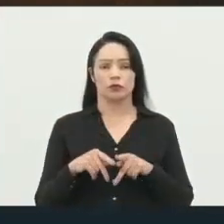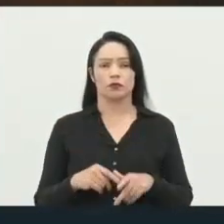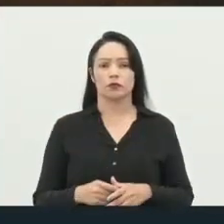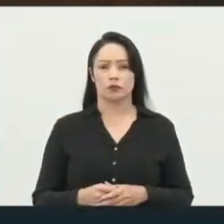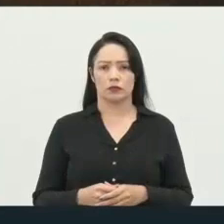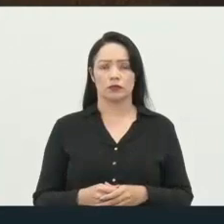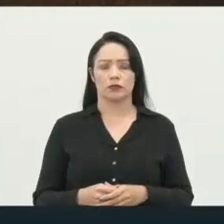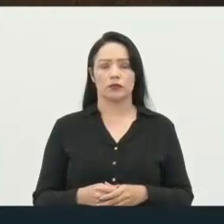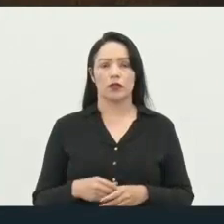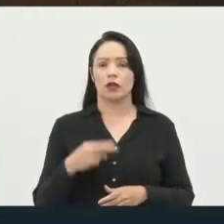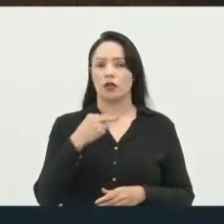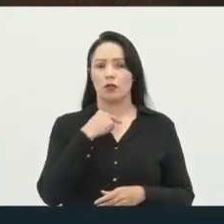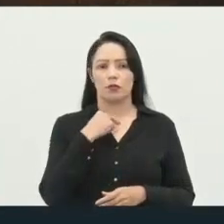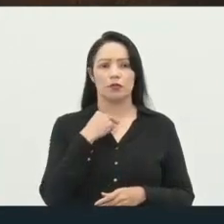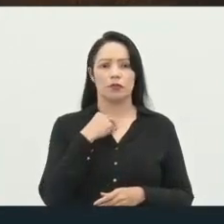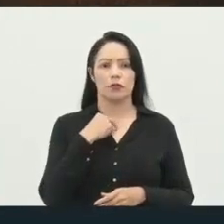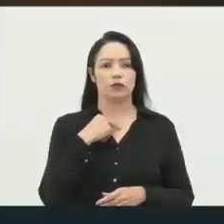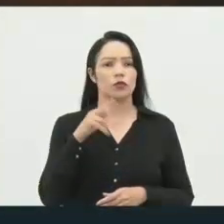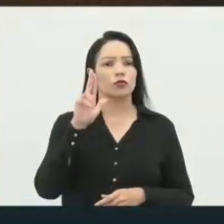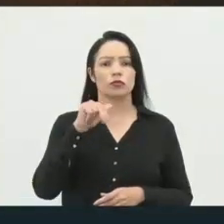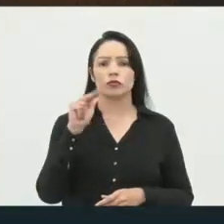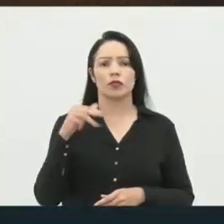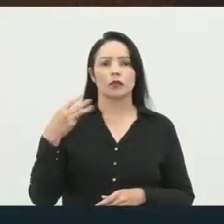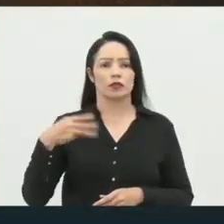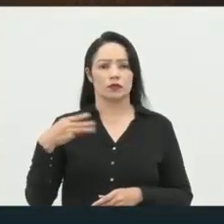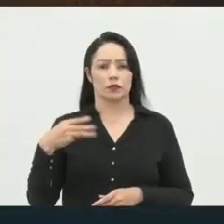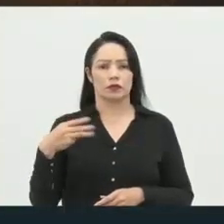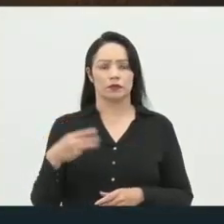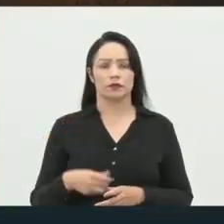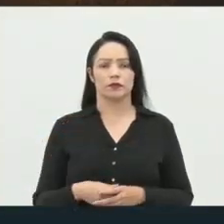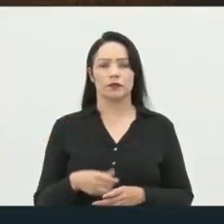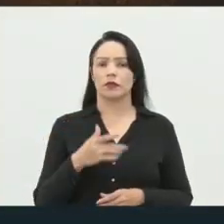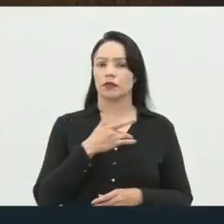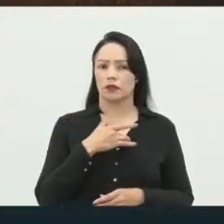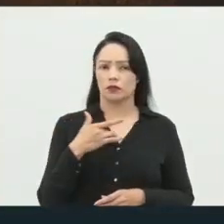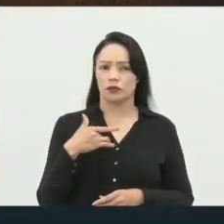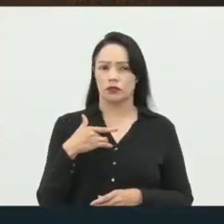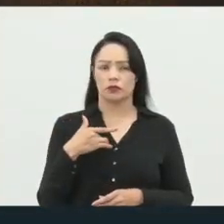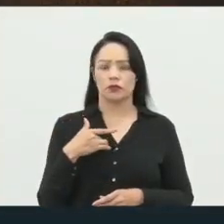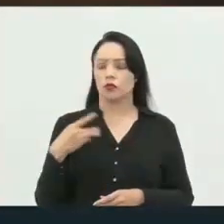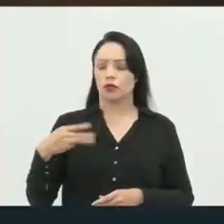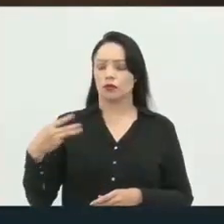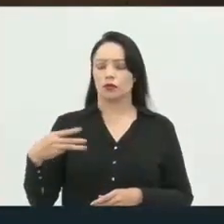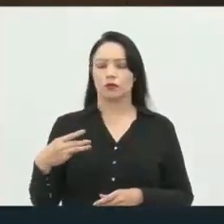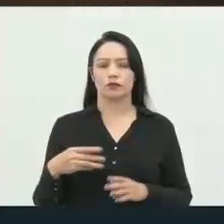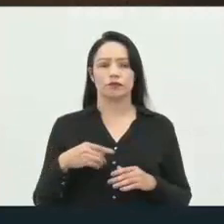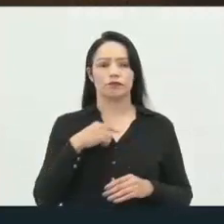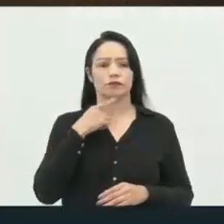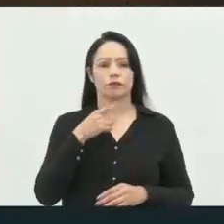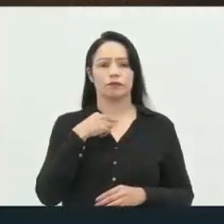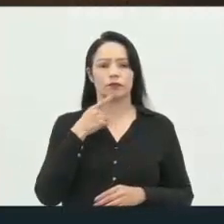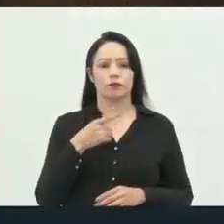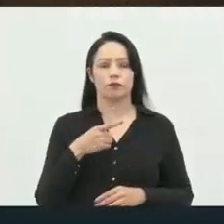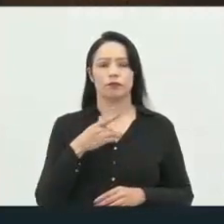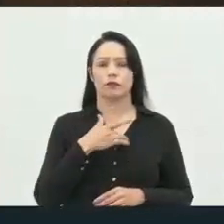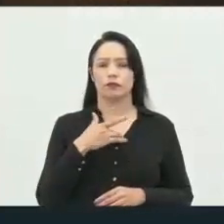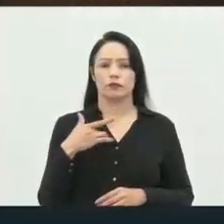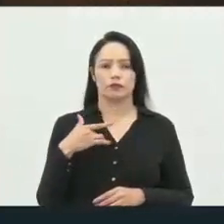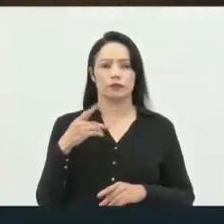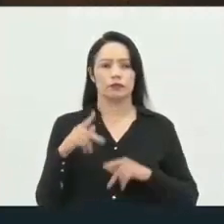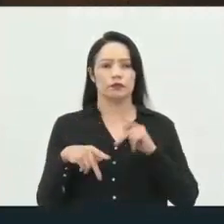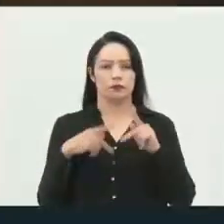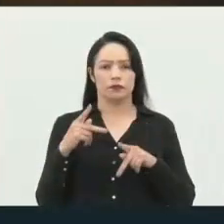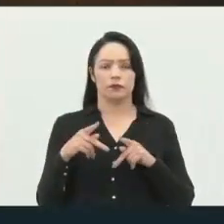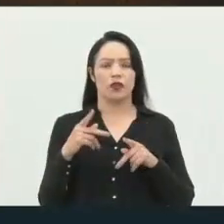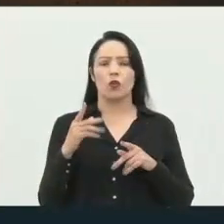não pode ela não deve jamais ser terceirizada saúde é algo que não é terceirizada saúde pública a saúde não é um balcão